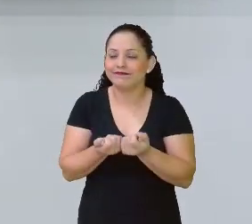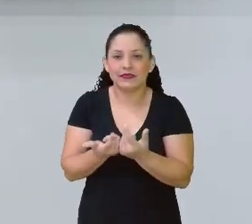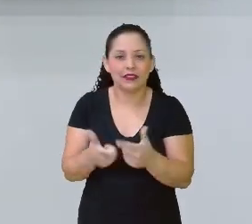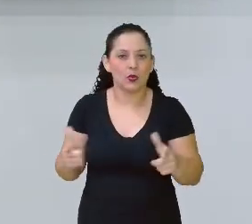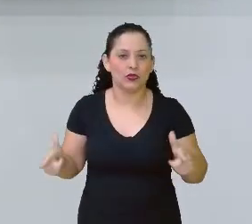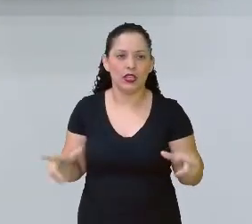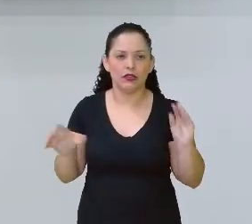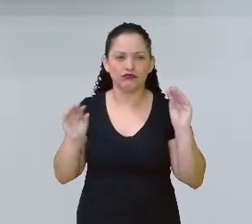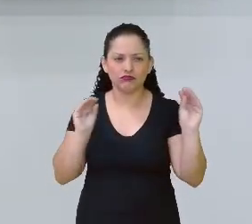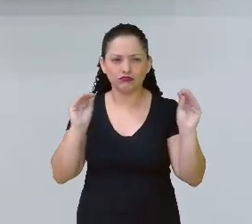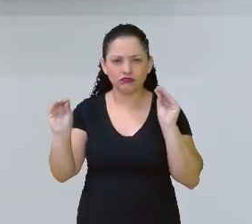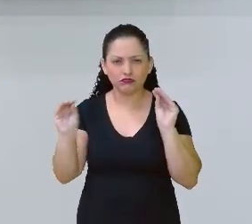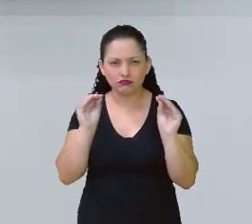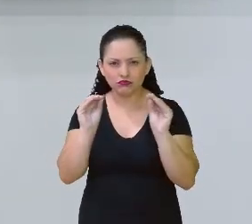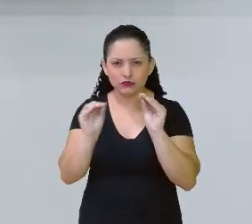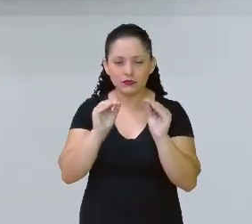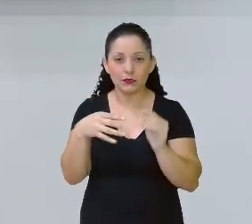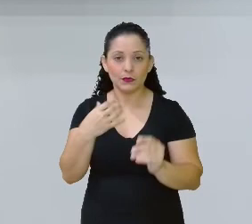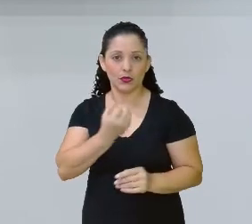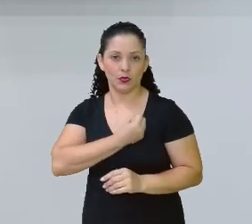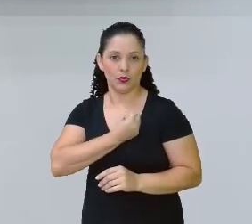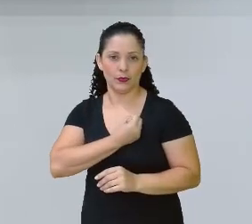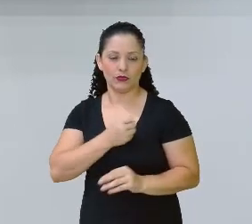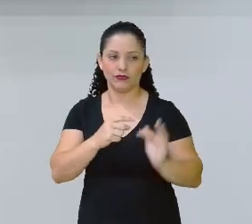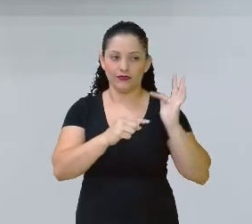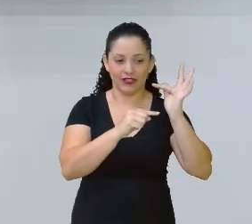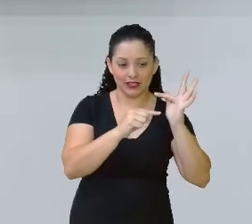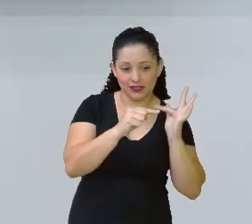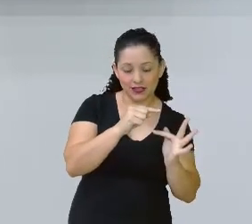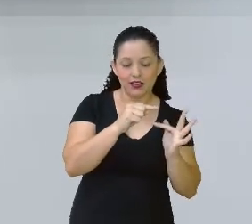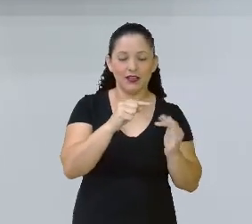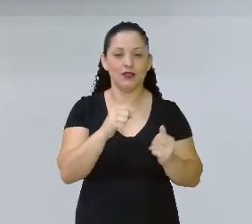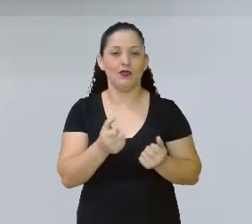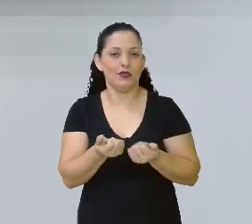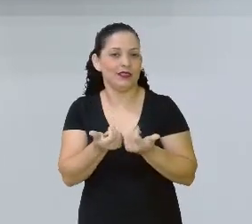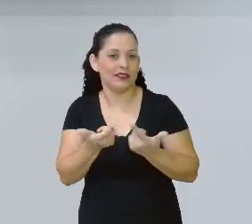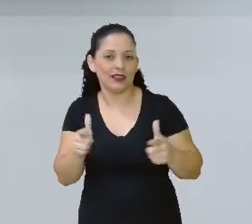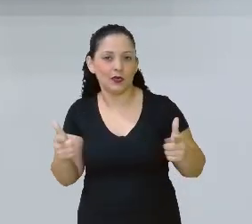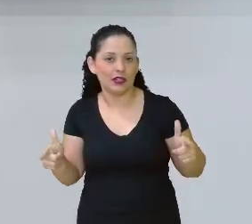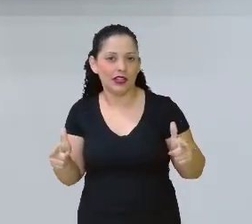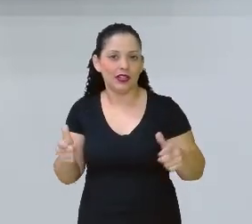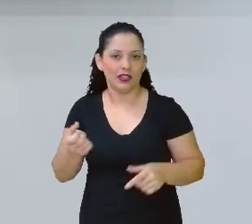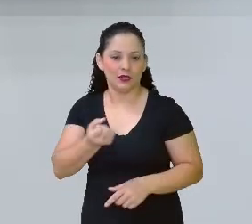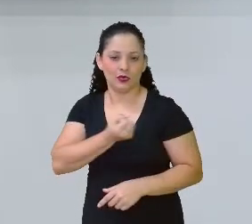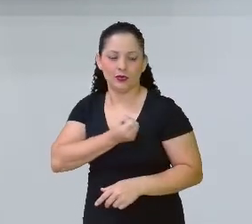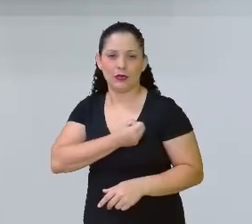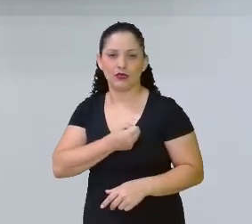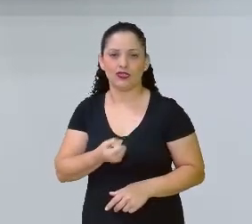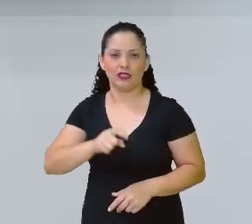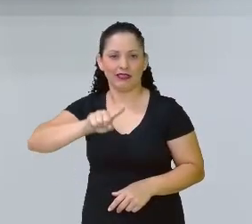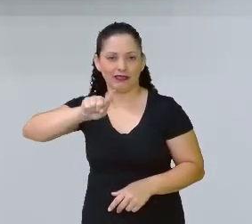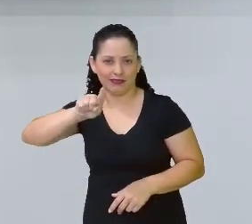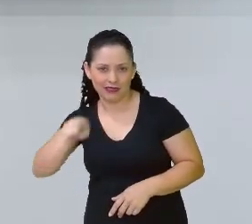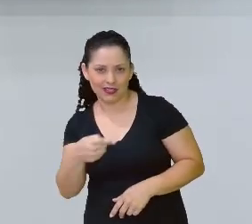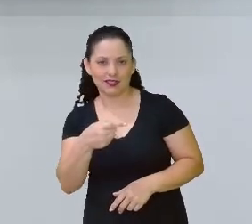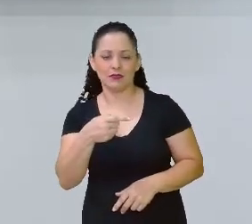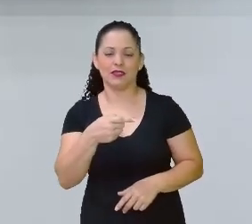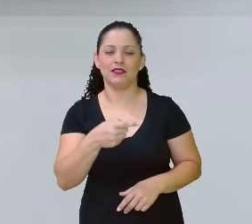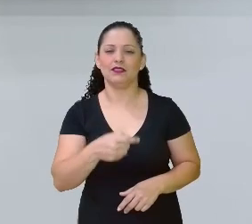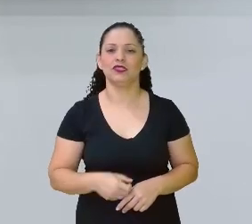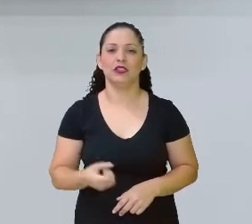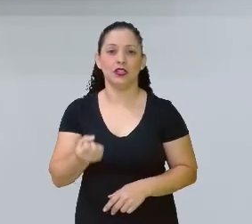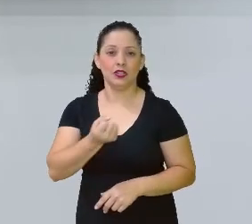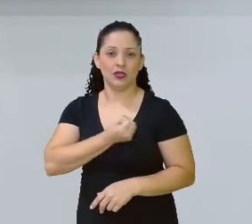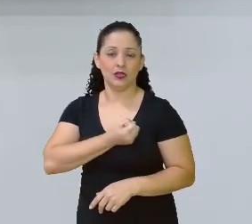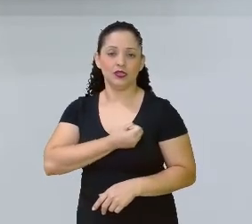meio números tipo fração, não tenho números decimais, né? Não